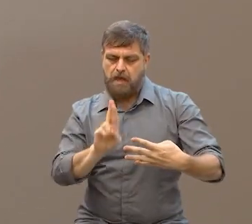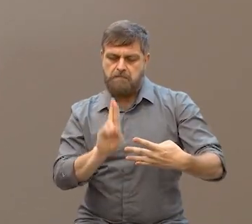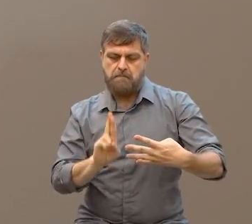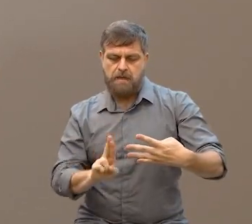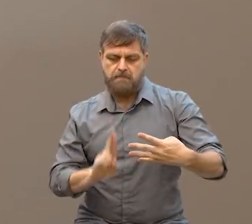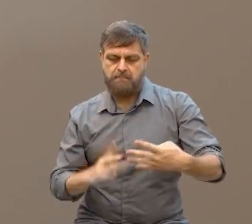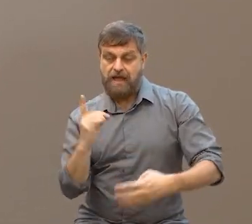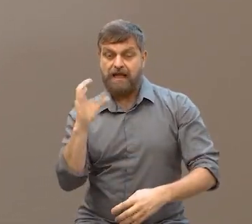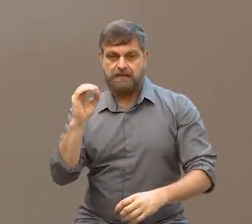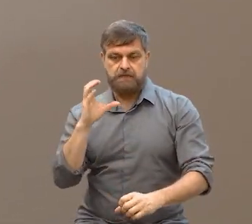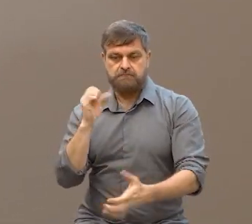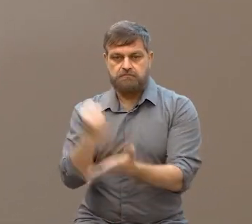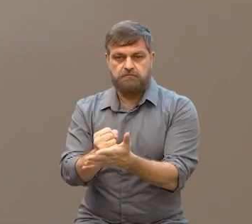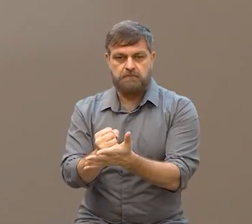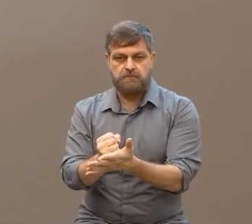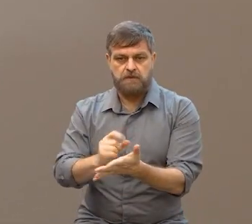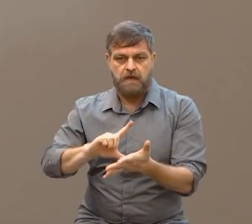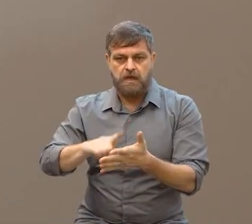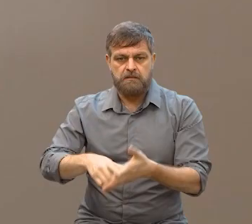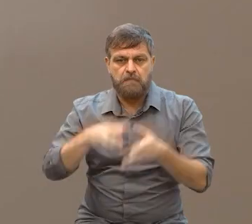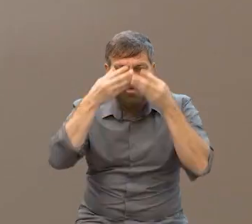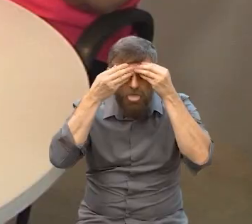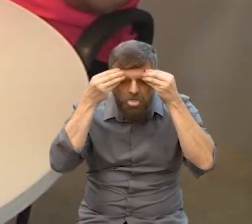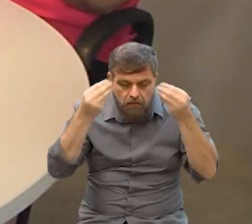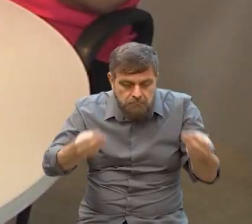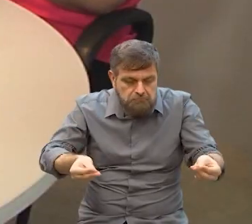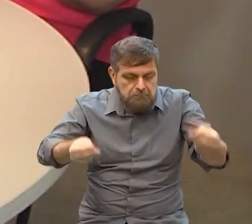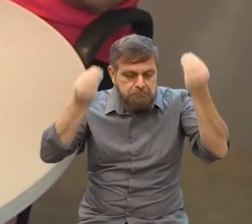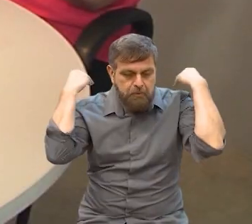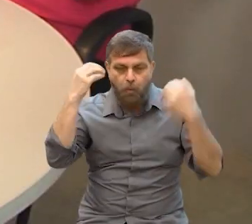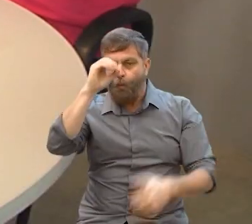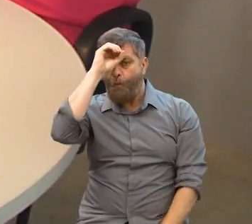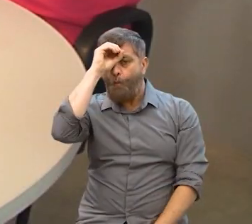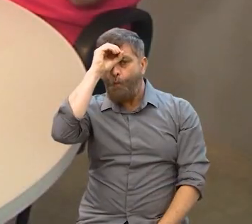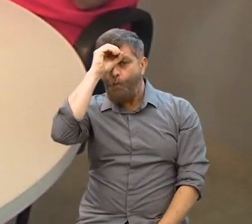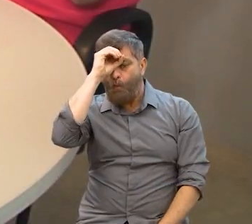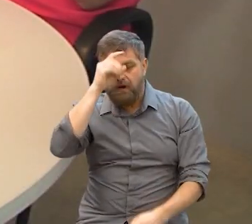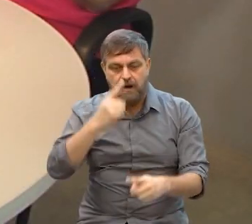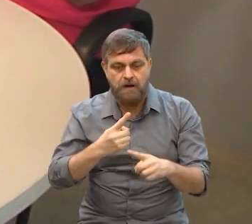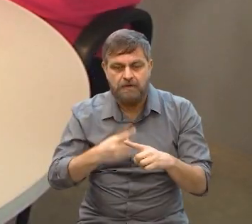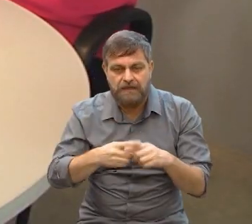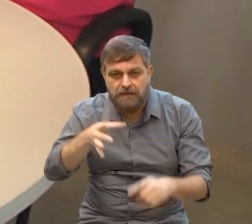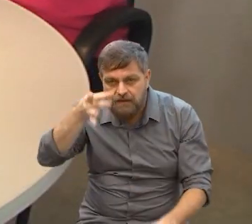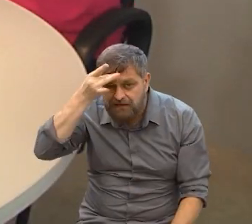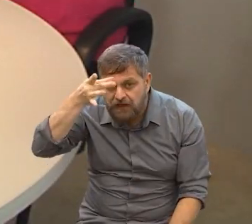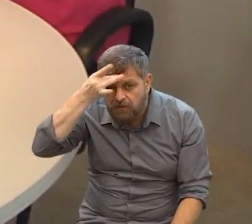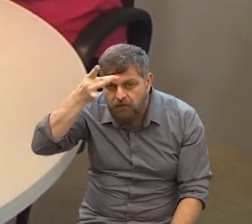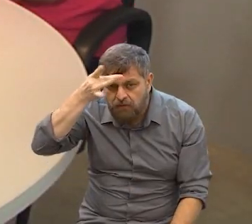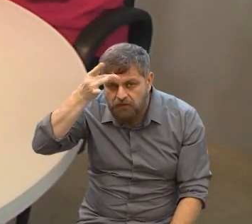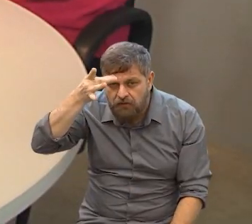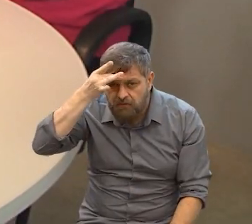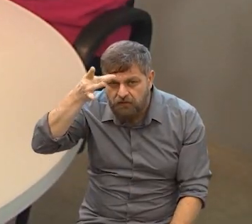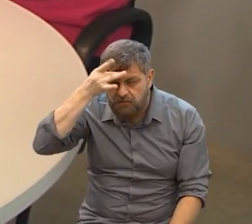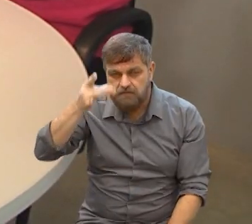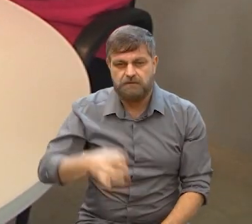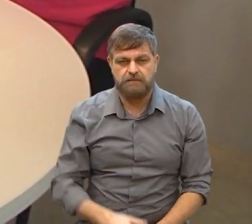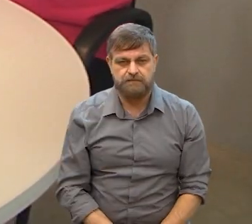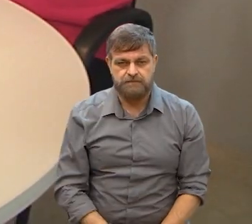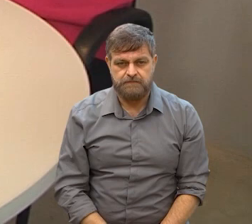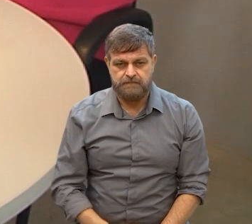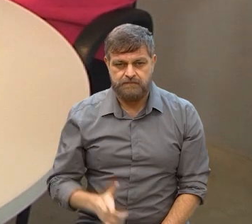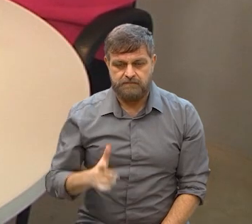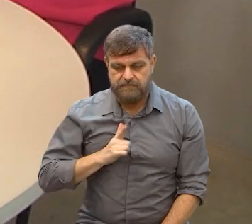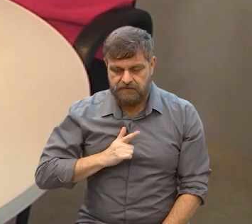tirar 10, amanhã ele não sabe nada, porque ele decorou. É, isso que já entra, Pois, né?